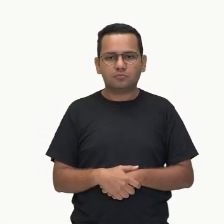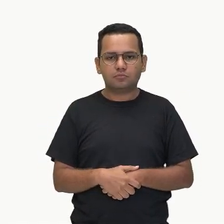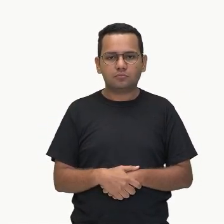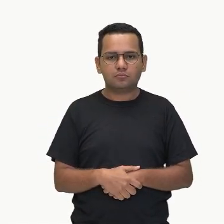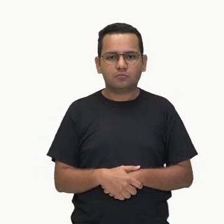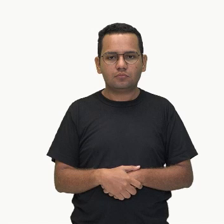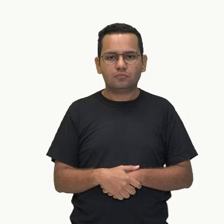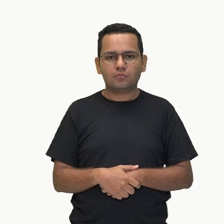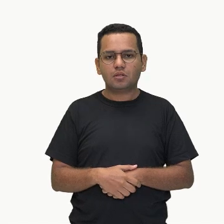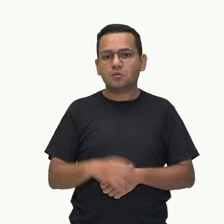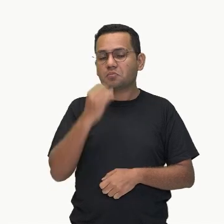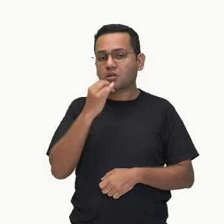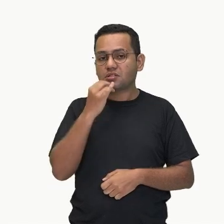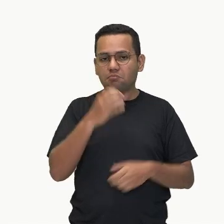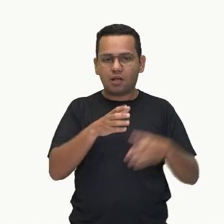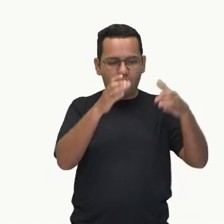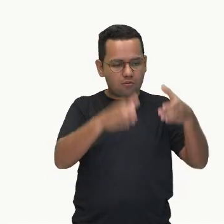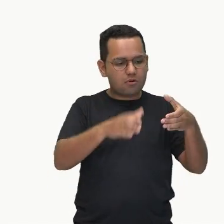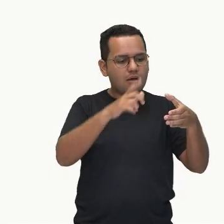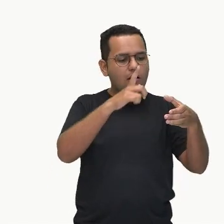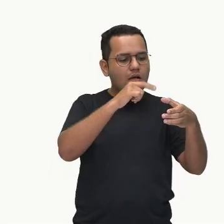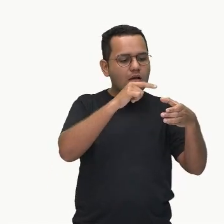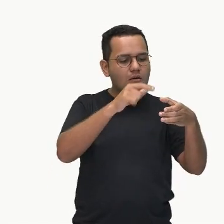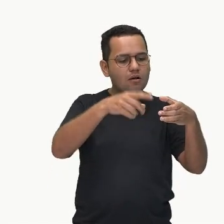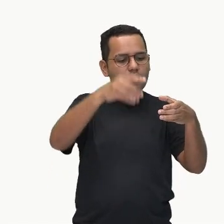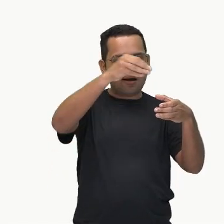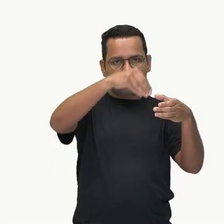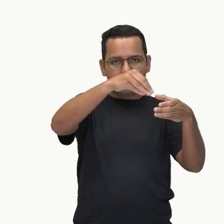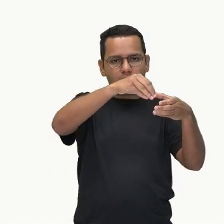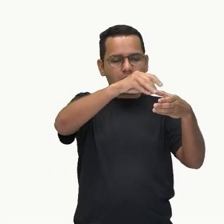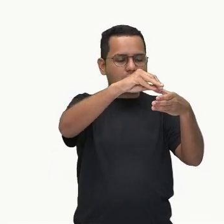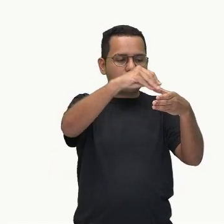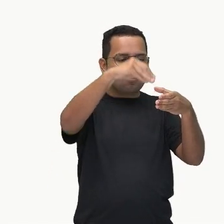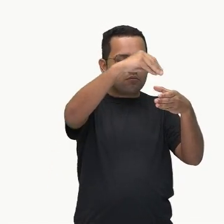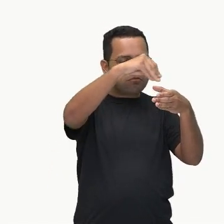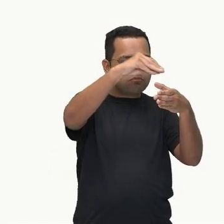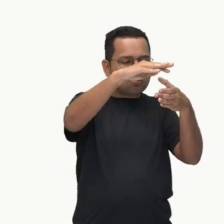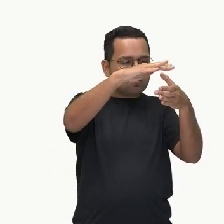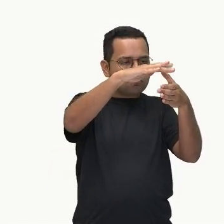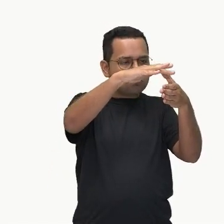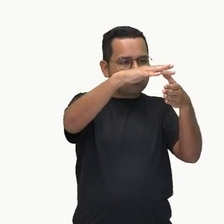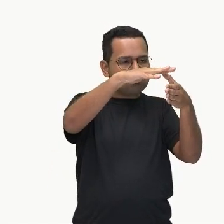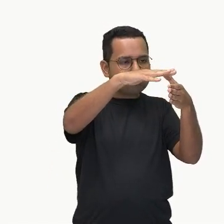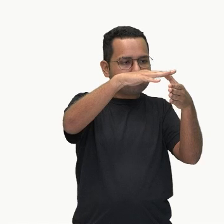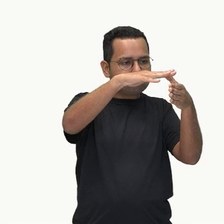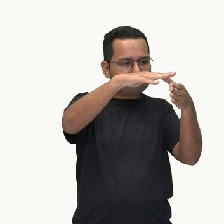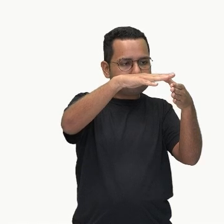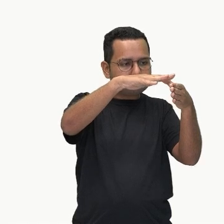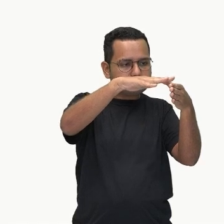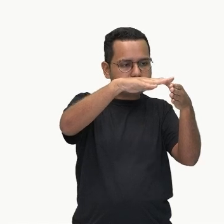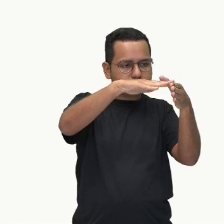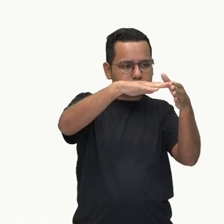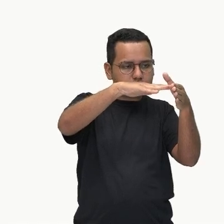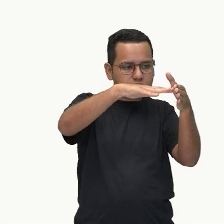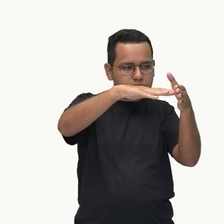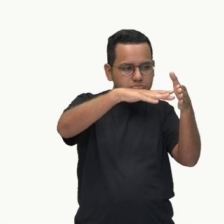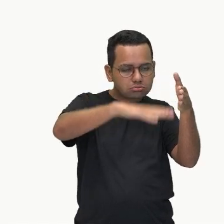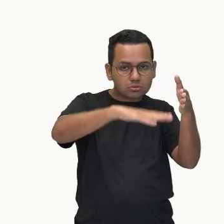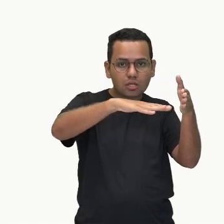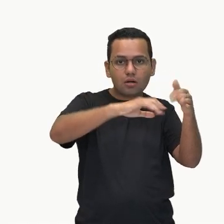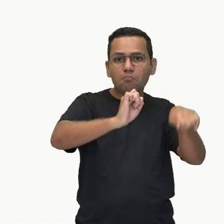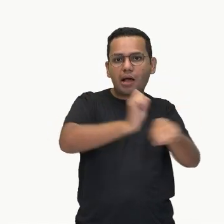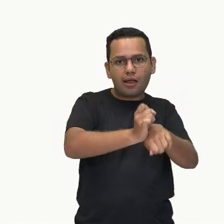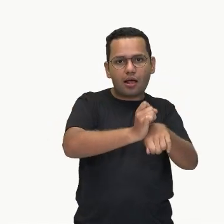foi decantando, ela foi se acumulando na porção de baixo do frasco, tá bem? Como demonstrado aqui